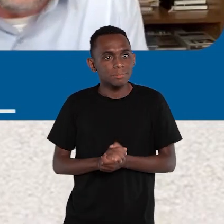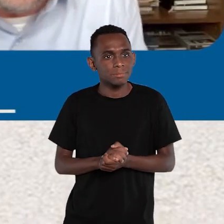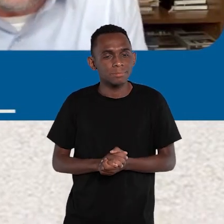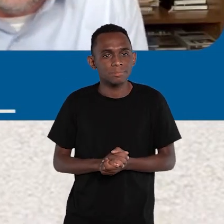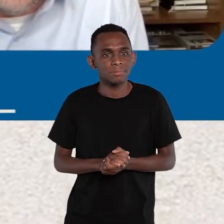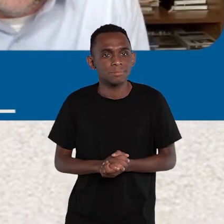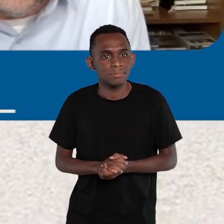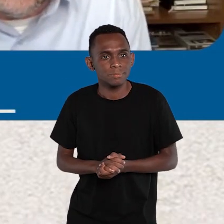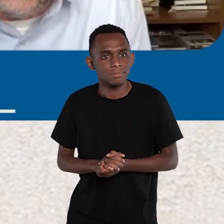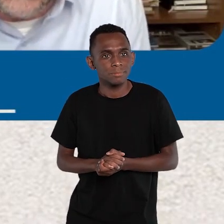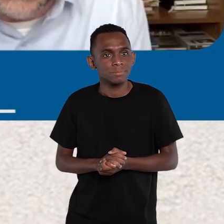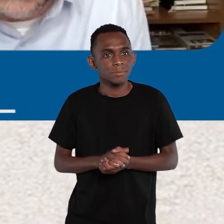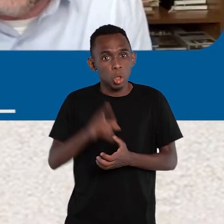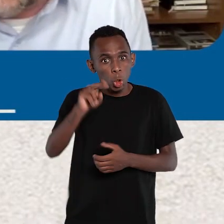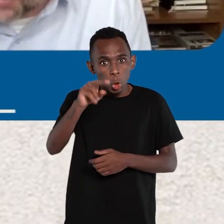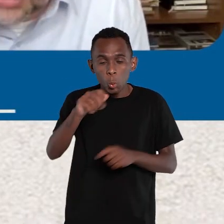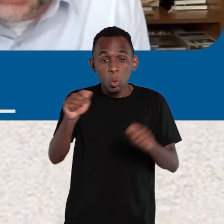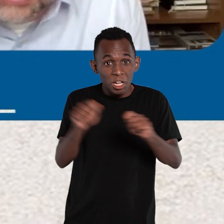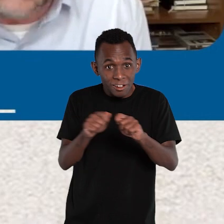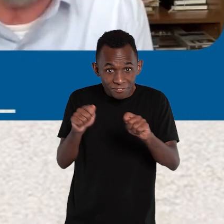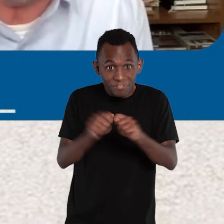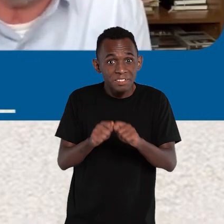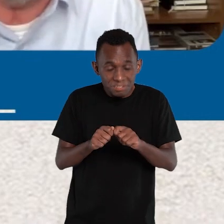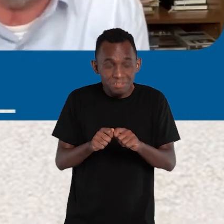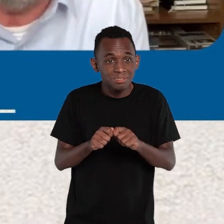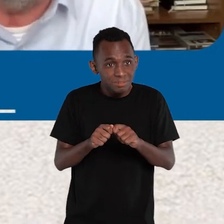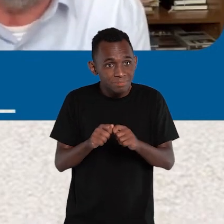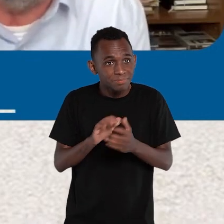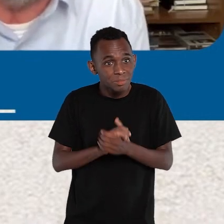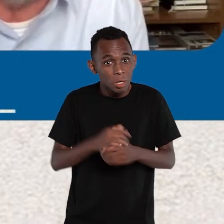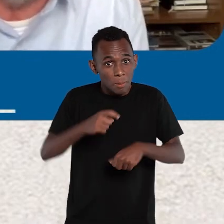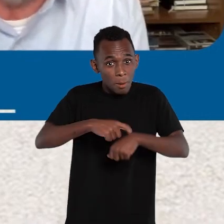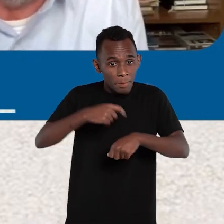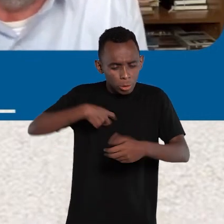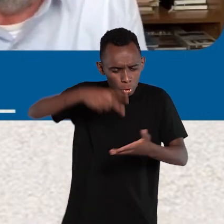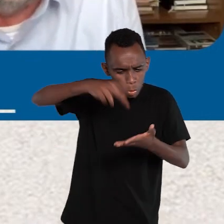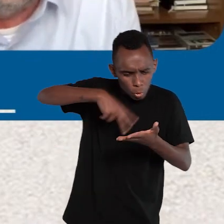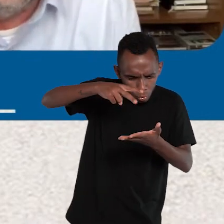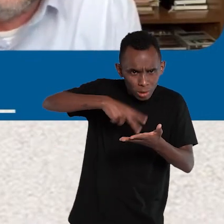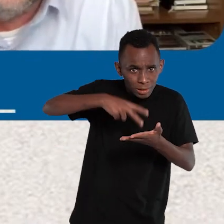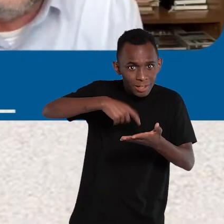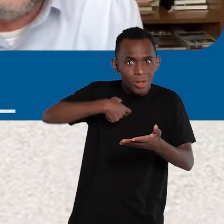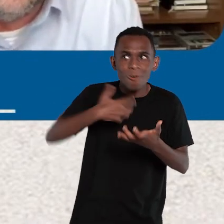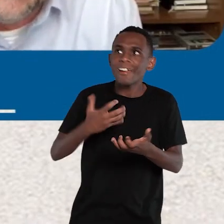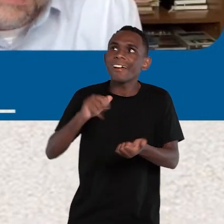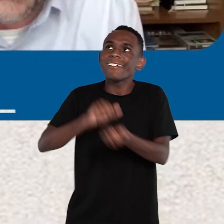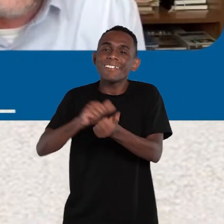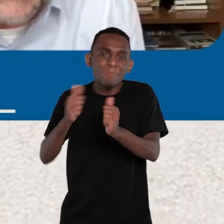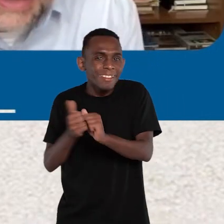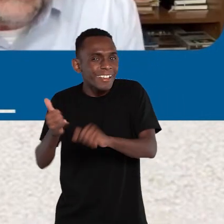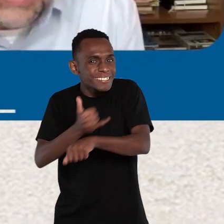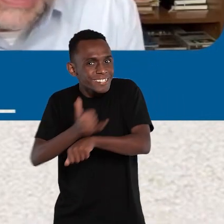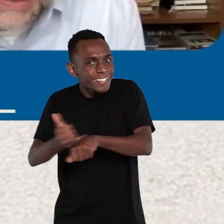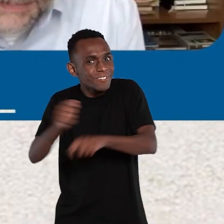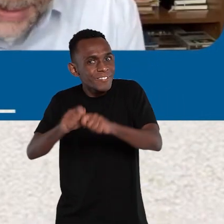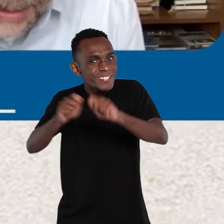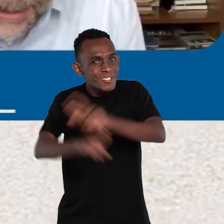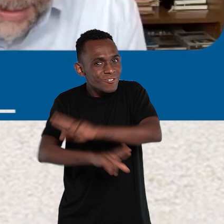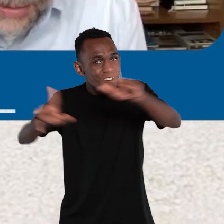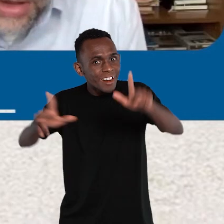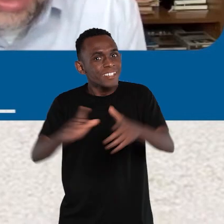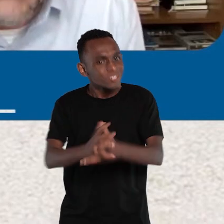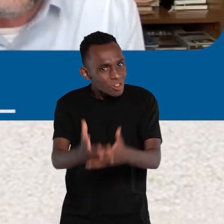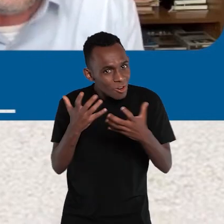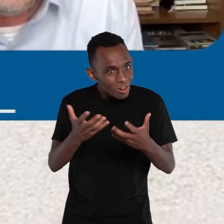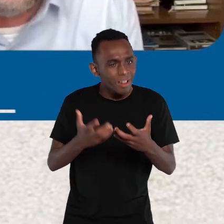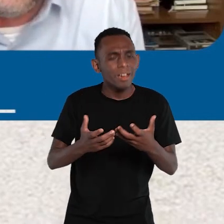Tá eu aqui leio um pedacinho. Nunca fiz isso. Então, na hora que eu li os livros, eu falei, gente, eu vou fazer uma coisa maluca com o Marçal. Pode ser. Não é? Eu